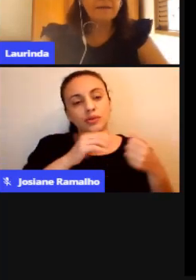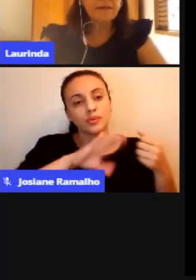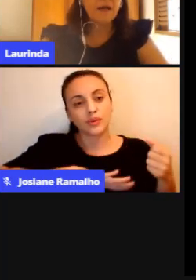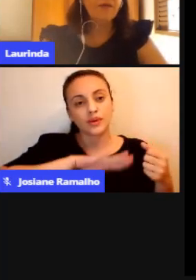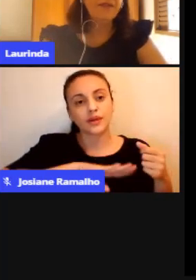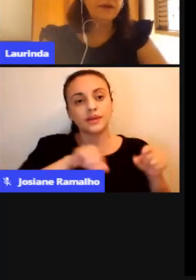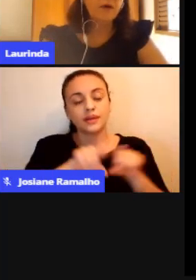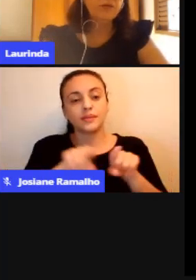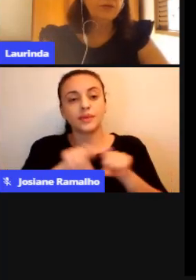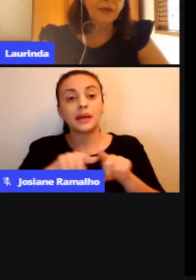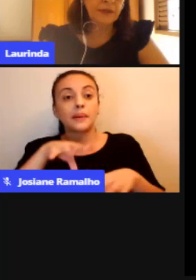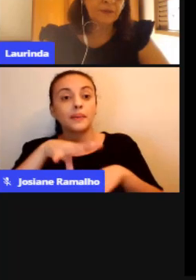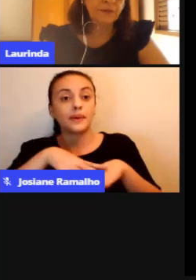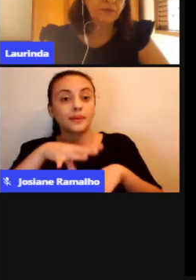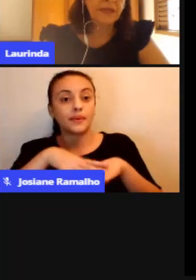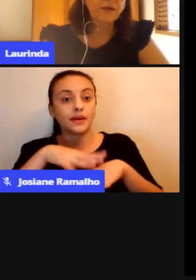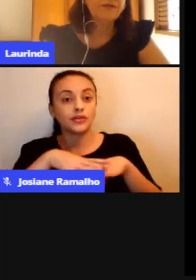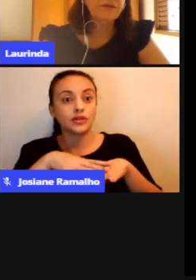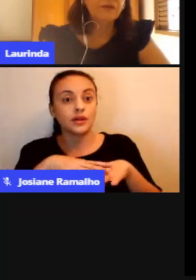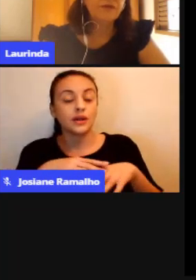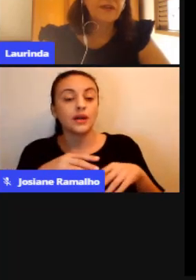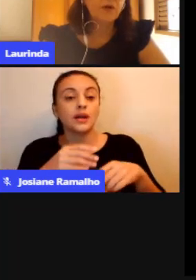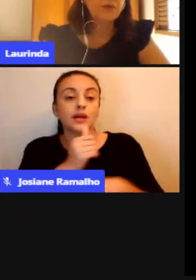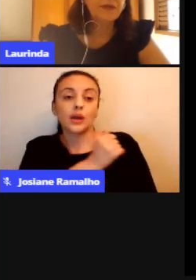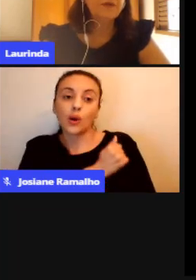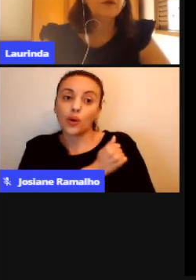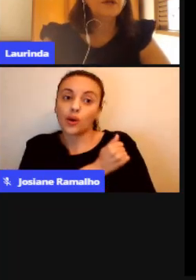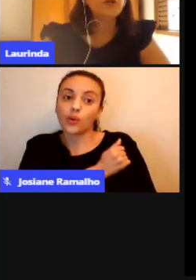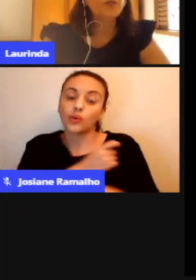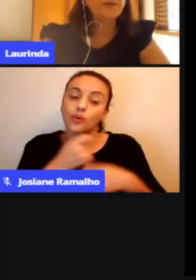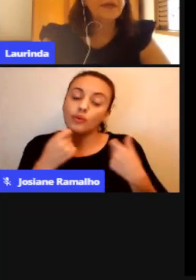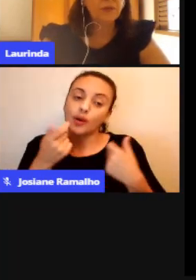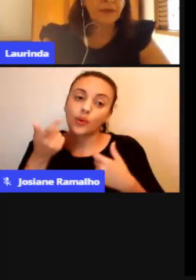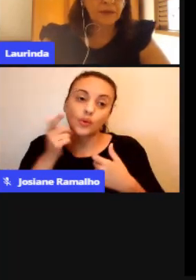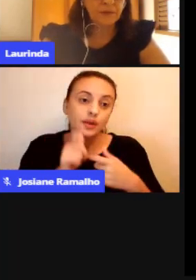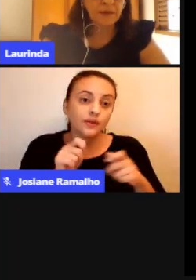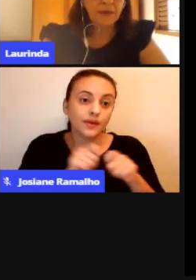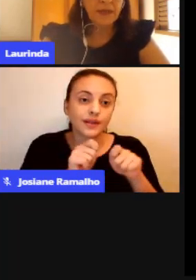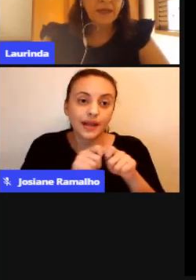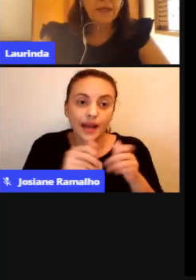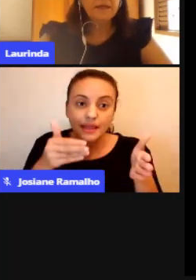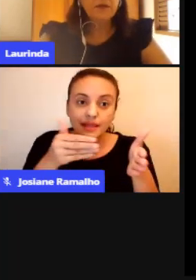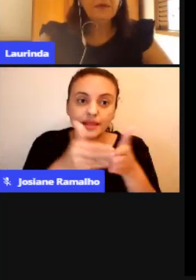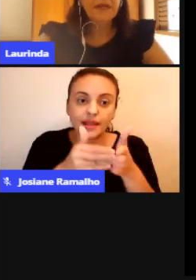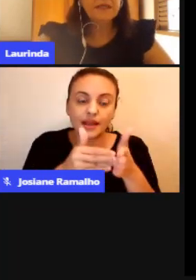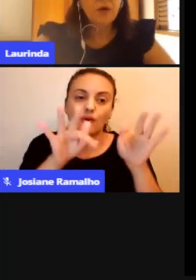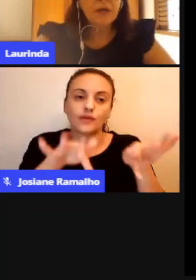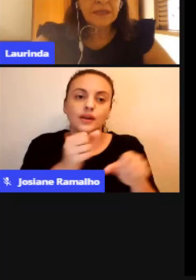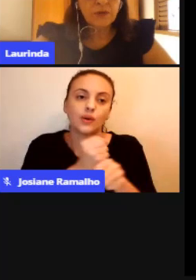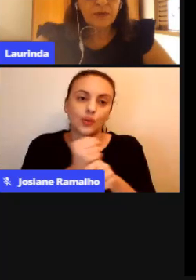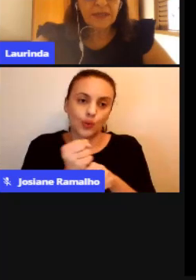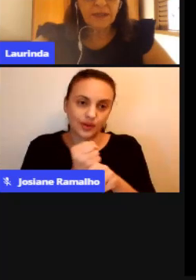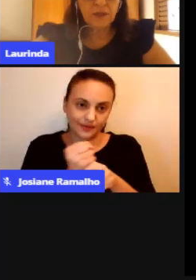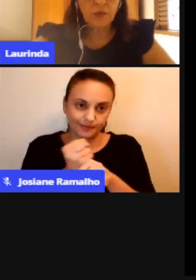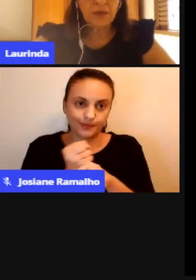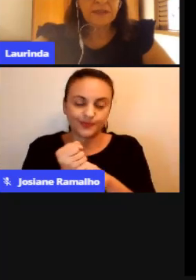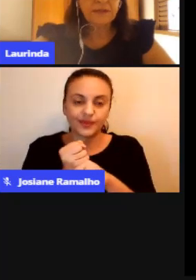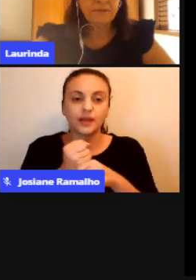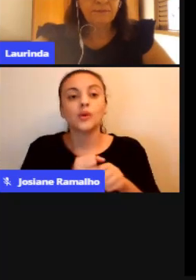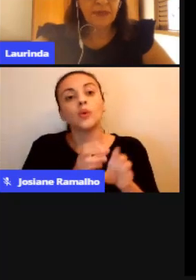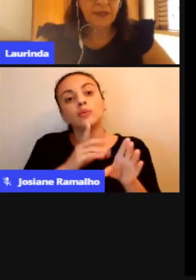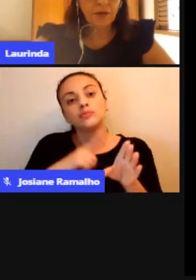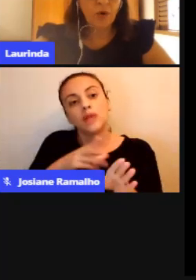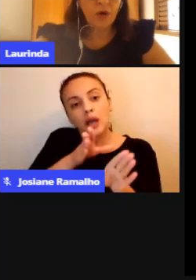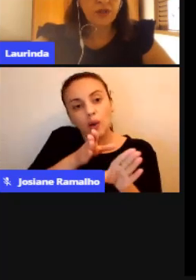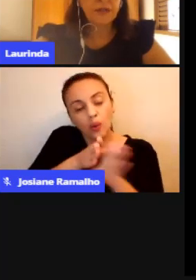consolidar até o final do ano, né? O final do ano agora do primeiro ano. Então, nas nossas